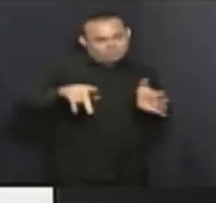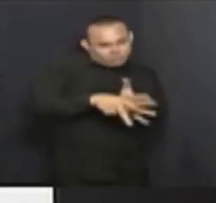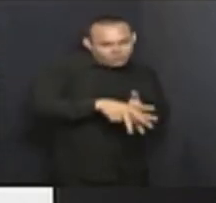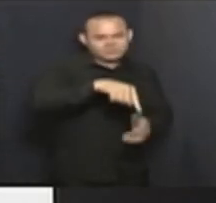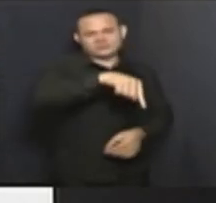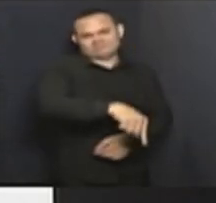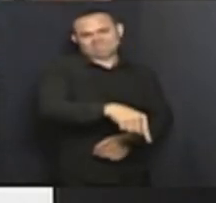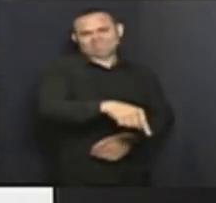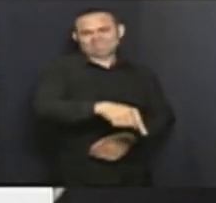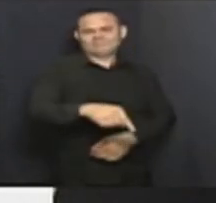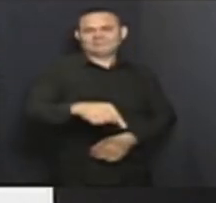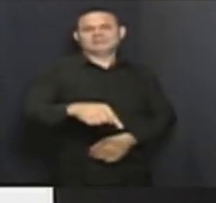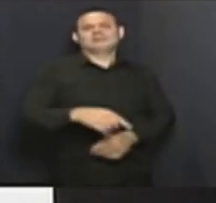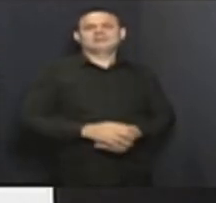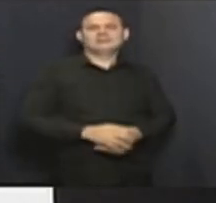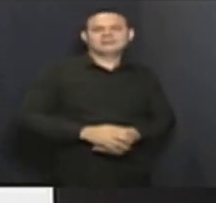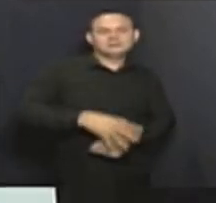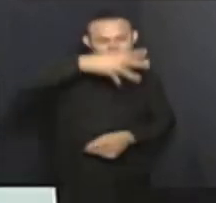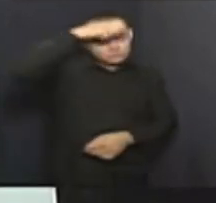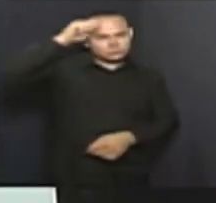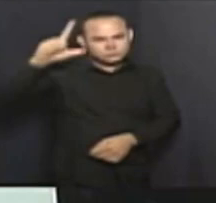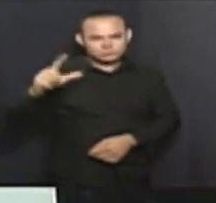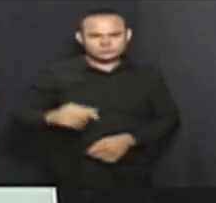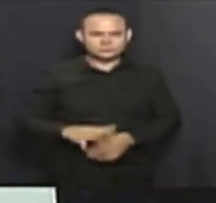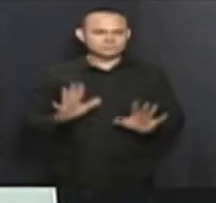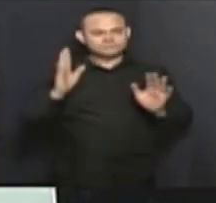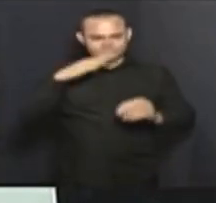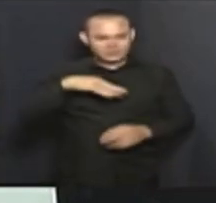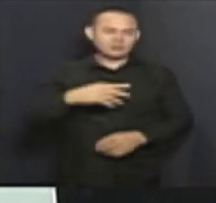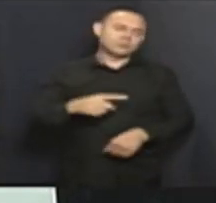muitos outros estados estão fazendo no brasil